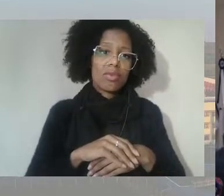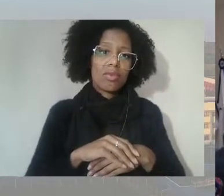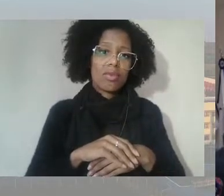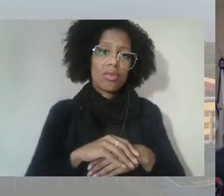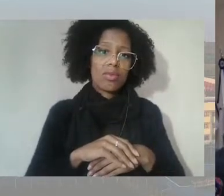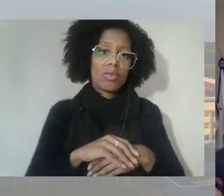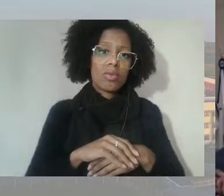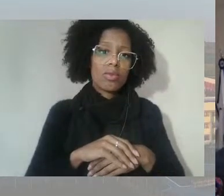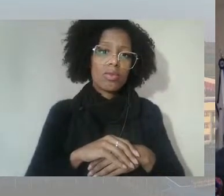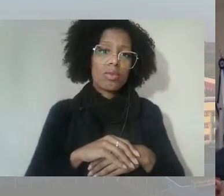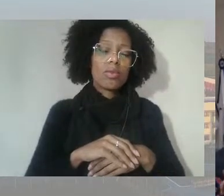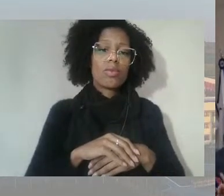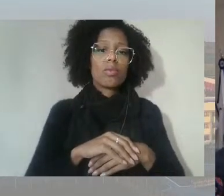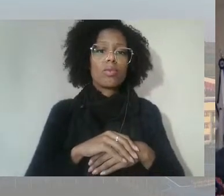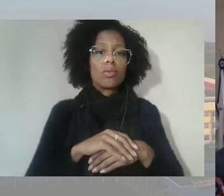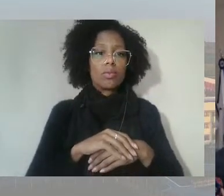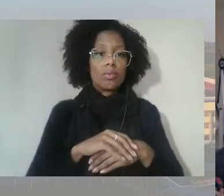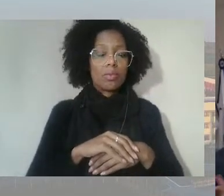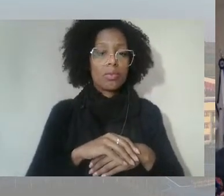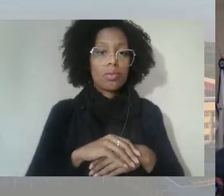Como? Ah!